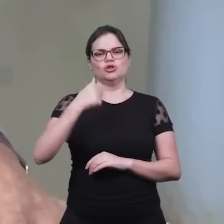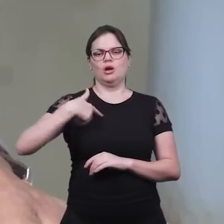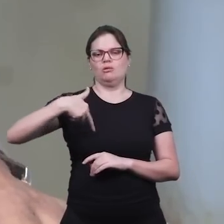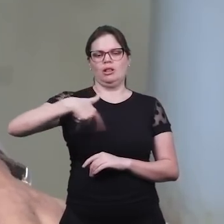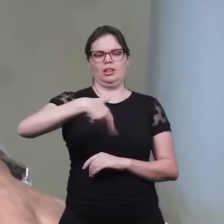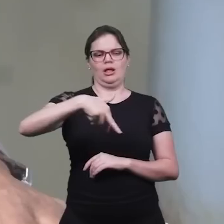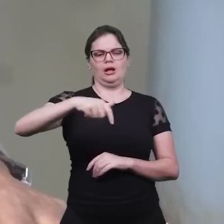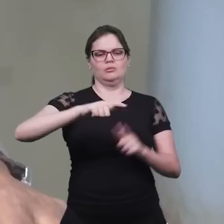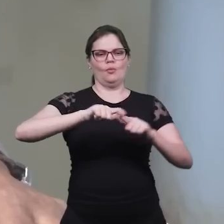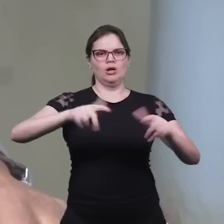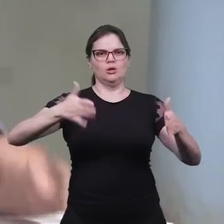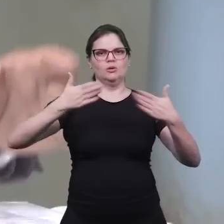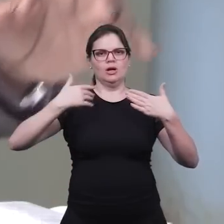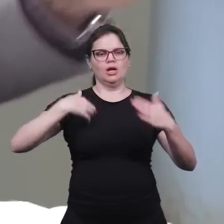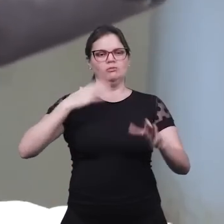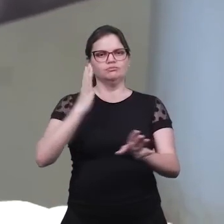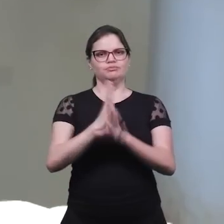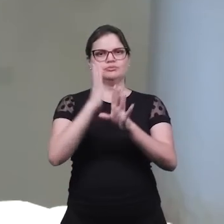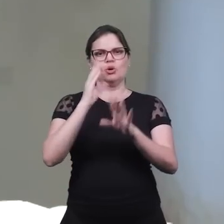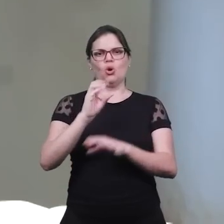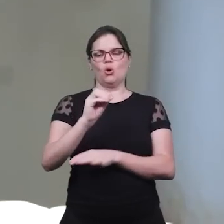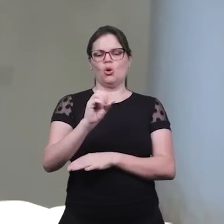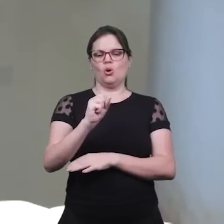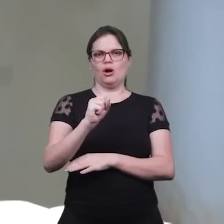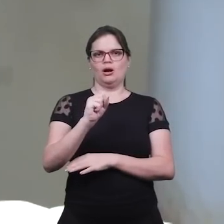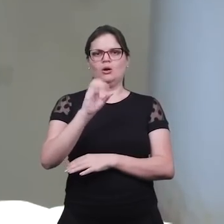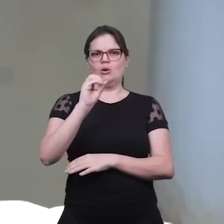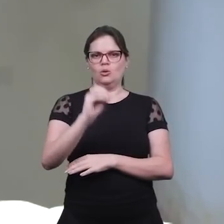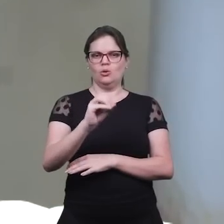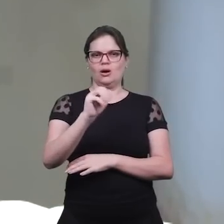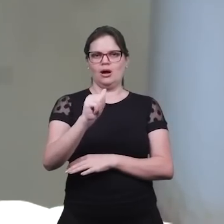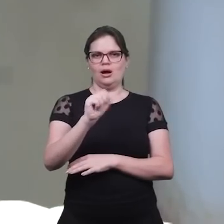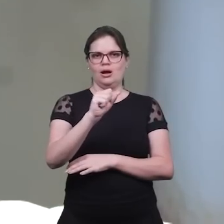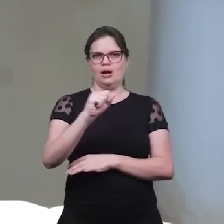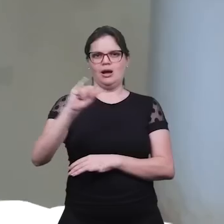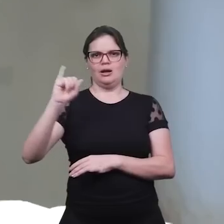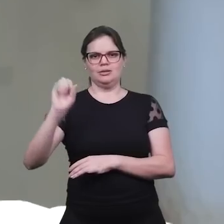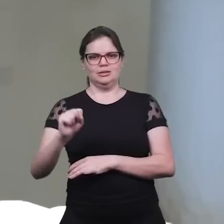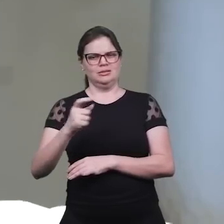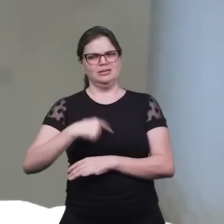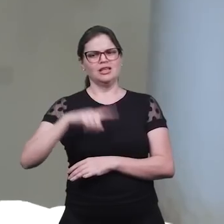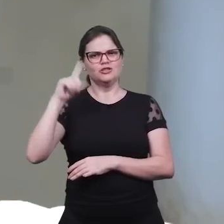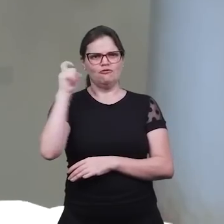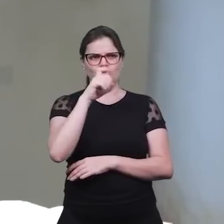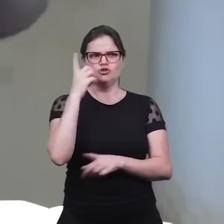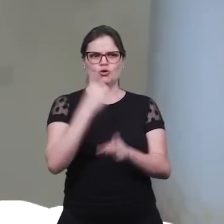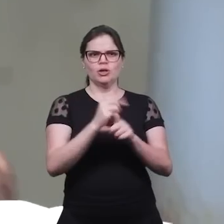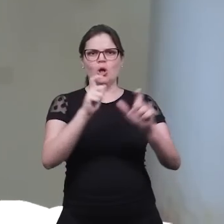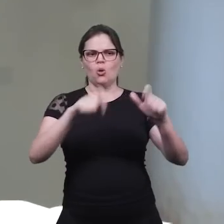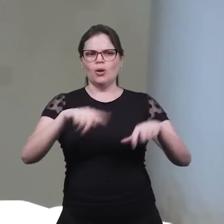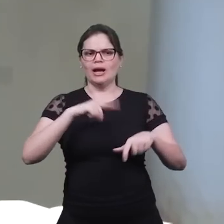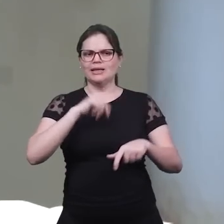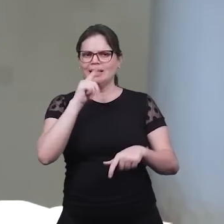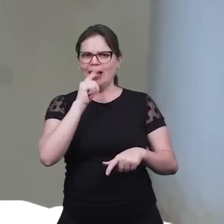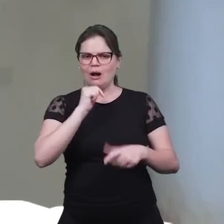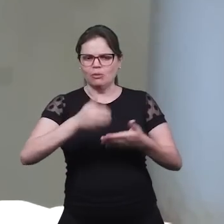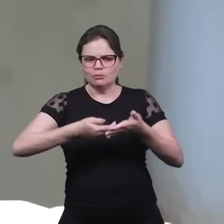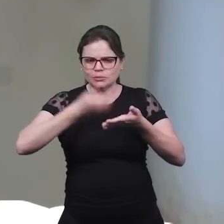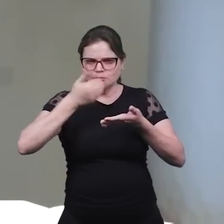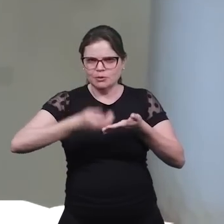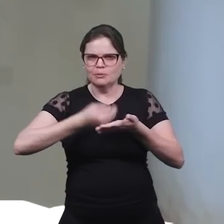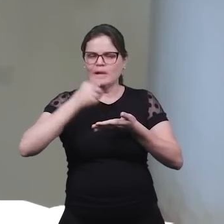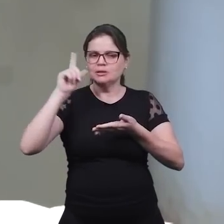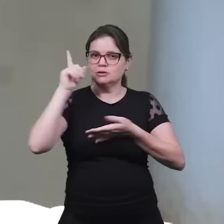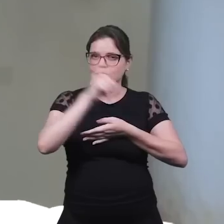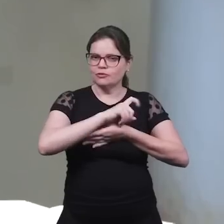você, pois Israel muitas vezes achou, imagina só, igual aconteceu em Mar aqui, acharam a água, daqui a pouco a água serviu para beber. Que batalha,